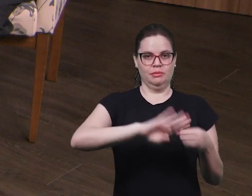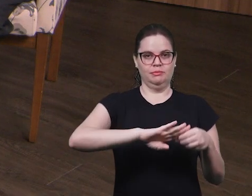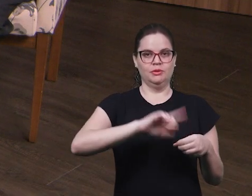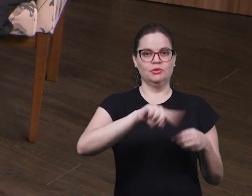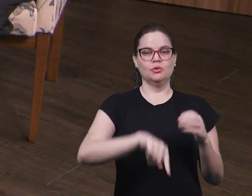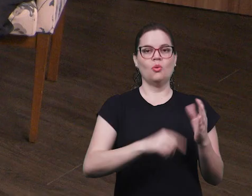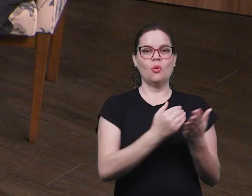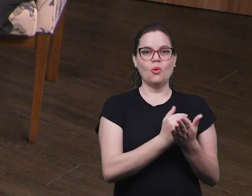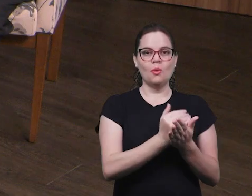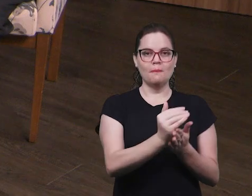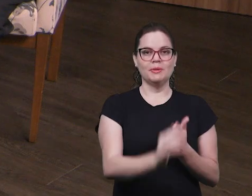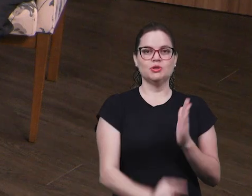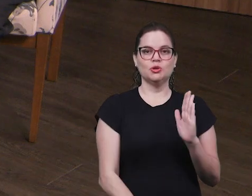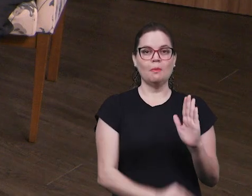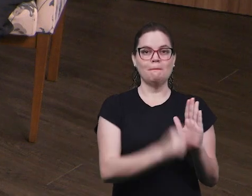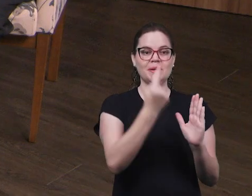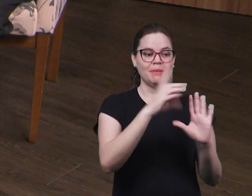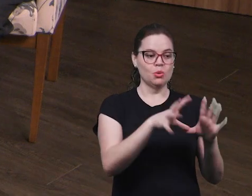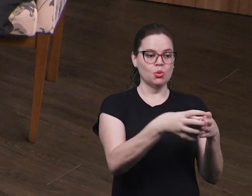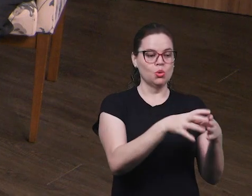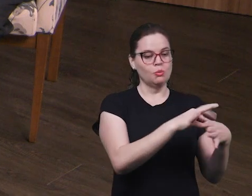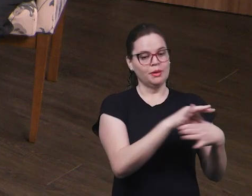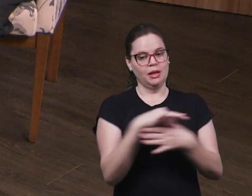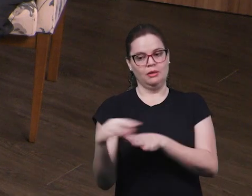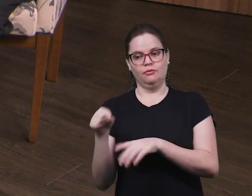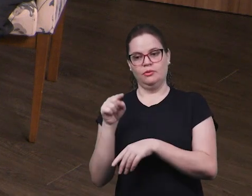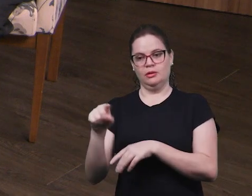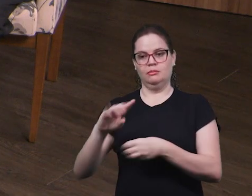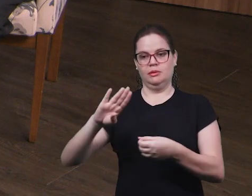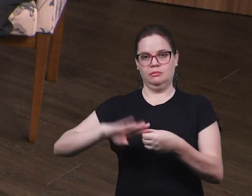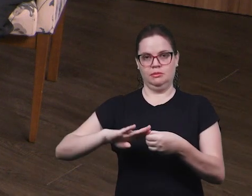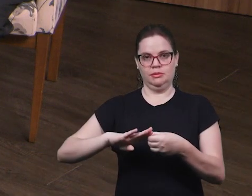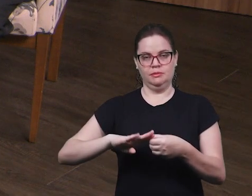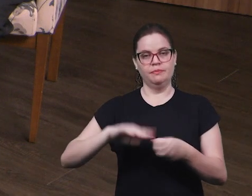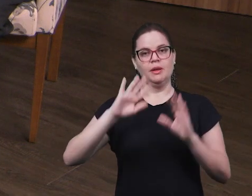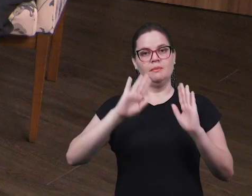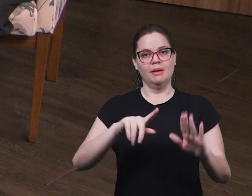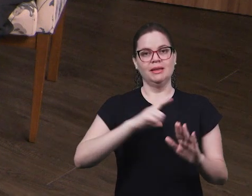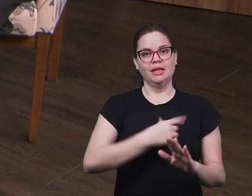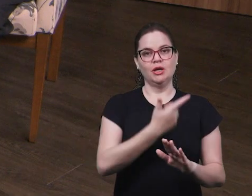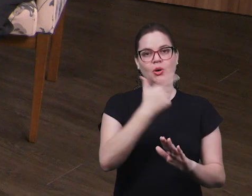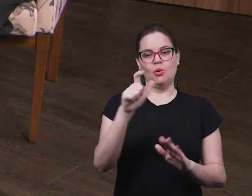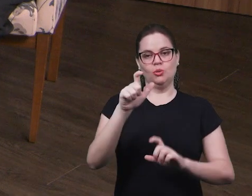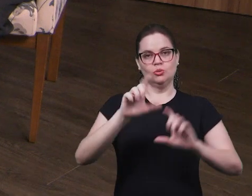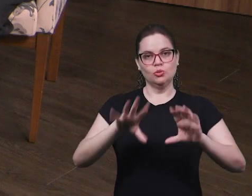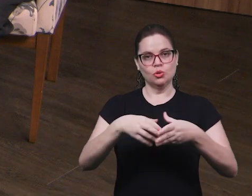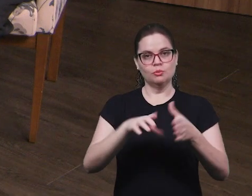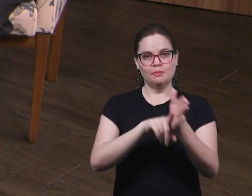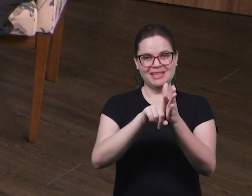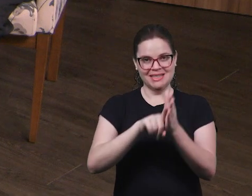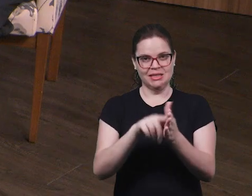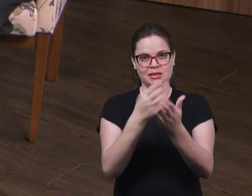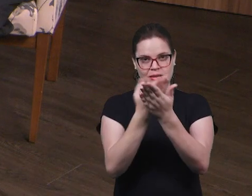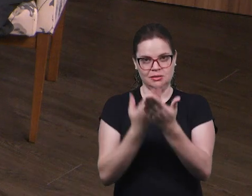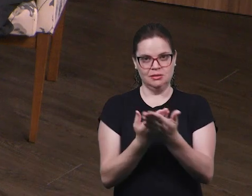primeira leva ou na primeira deportação. E outros autores